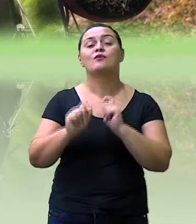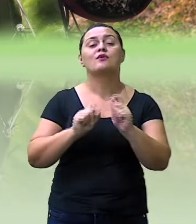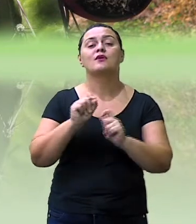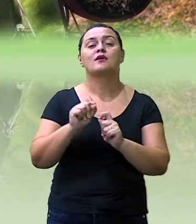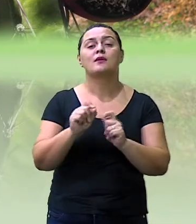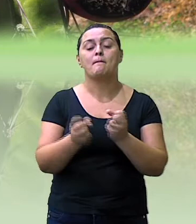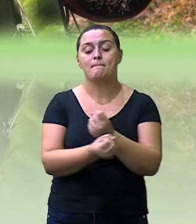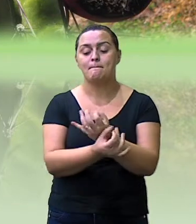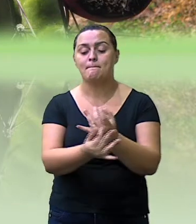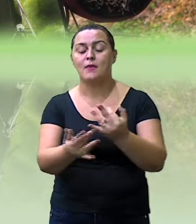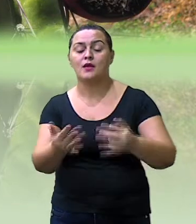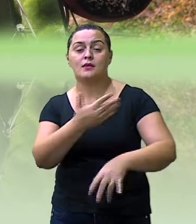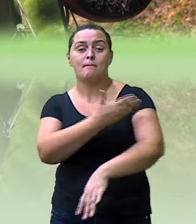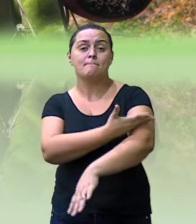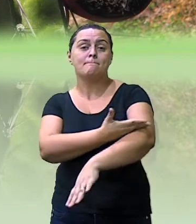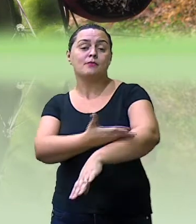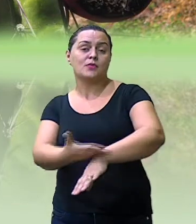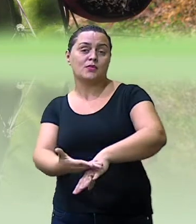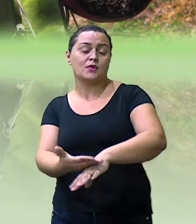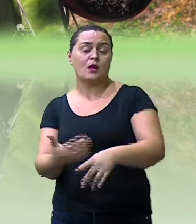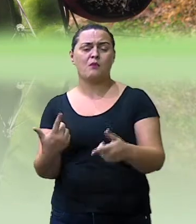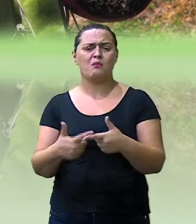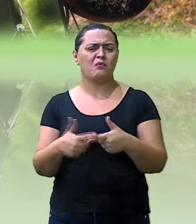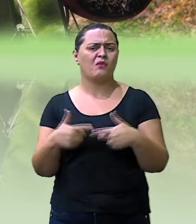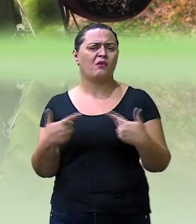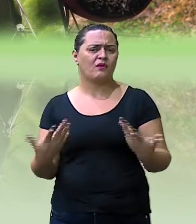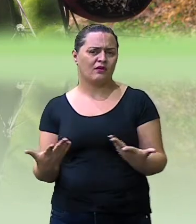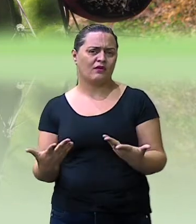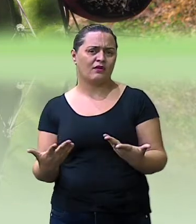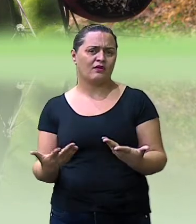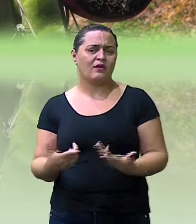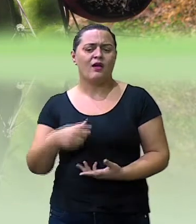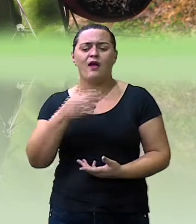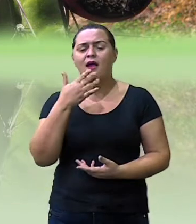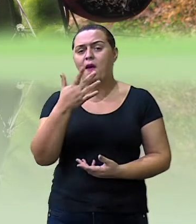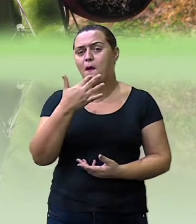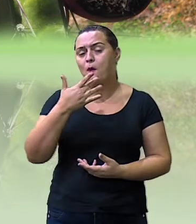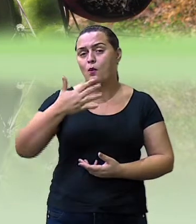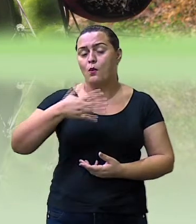faz referência à cor predominante da vegetação